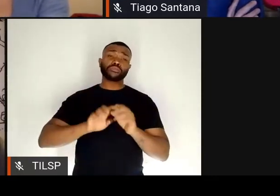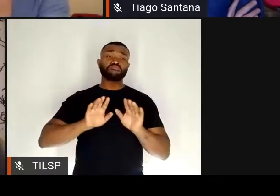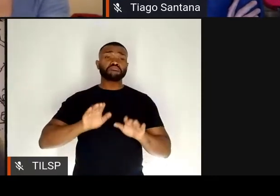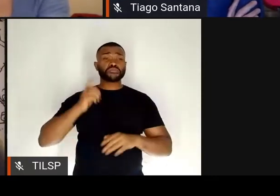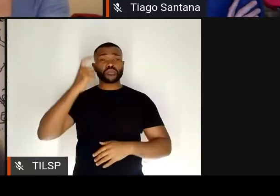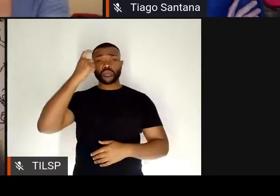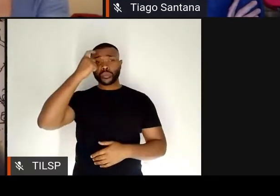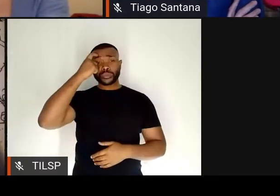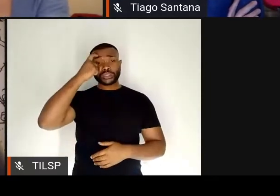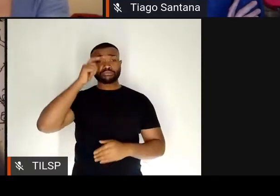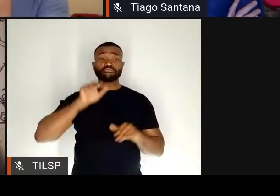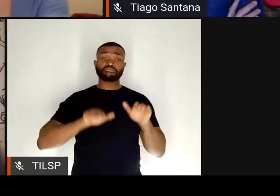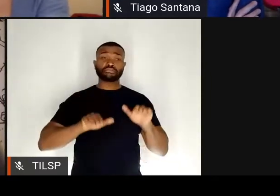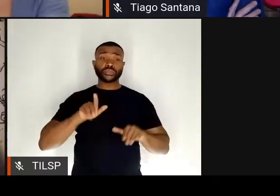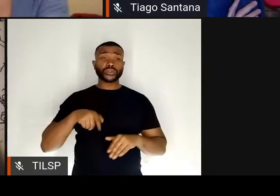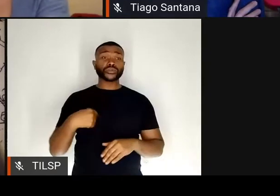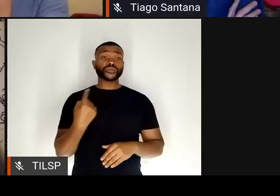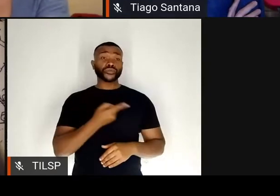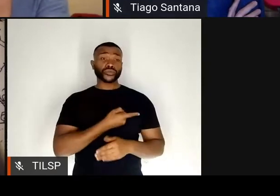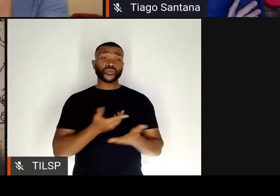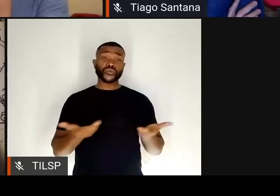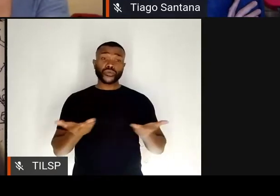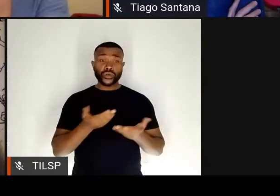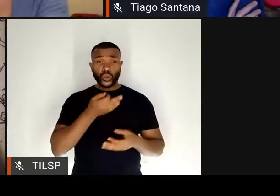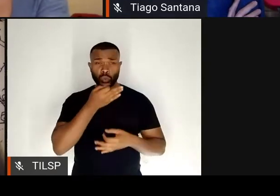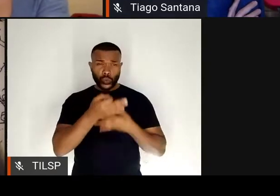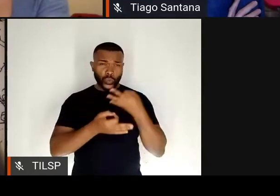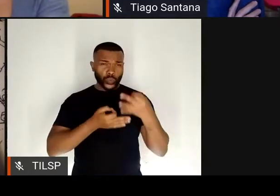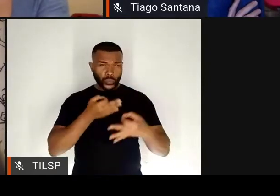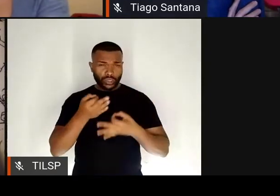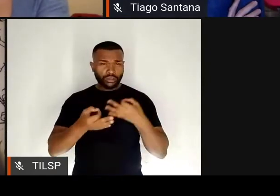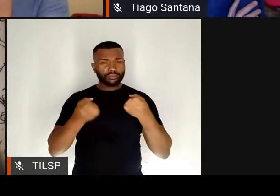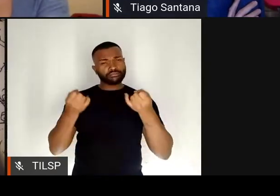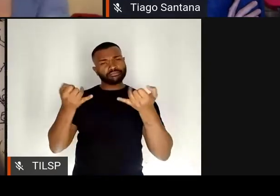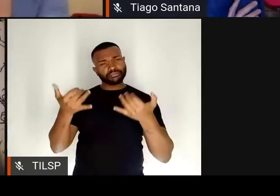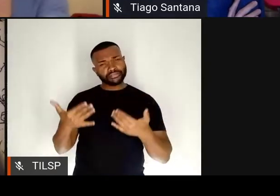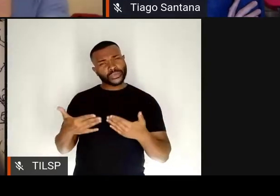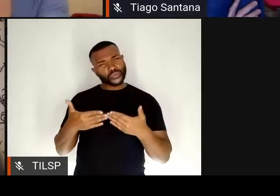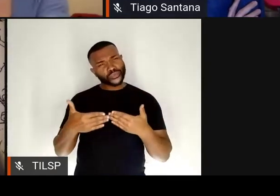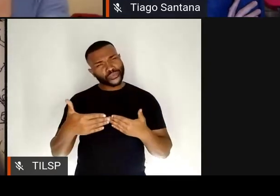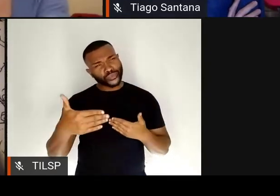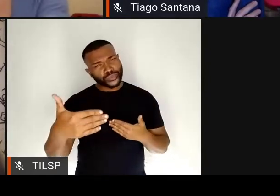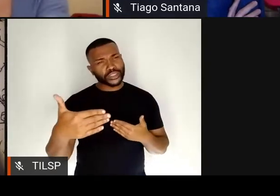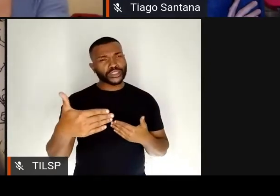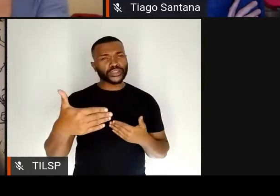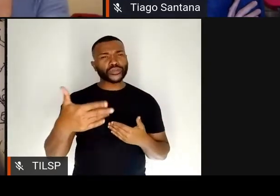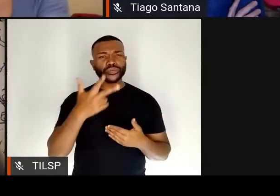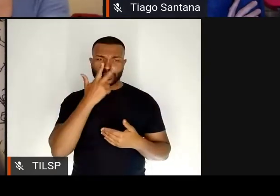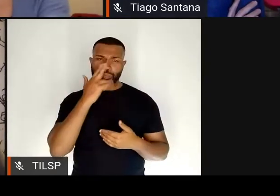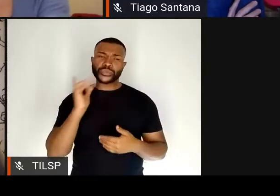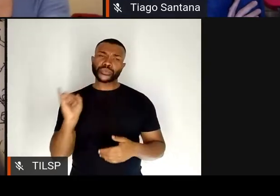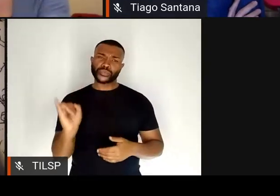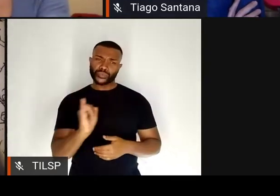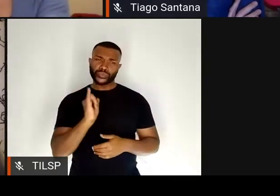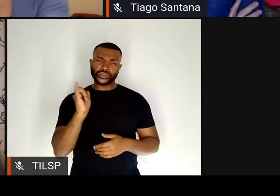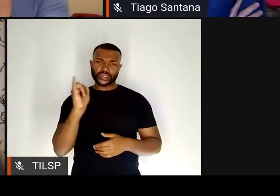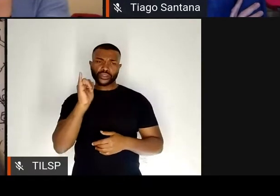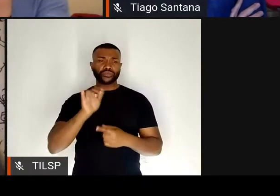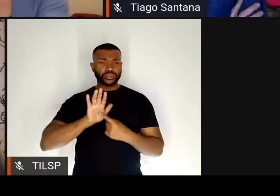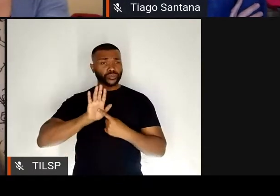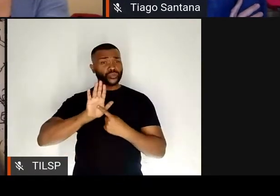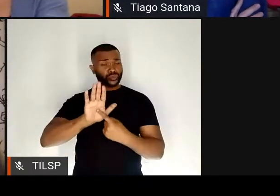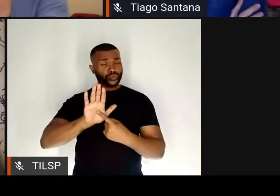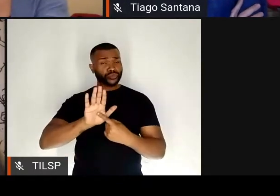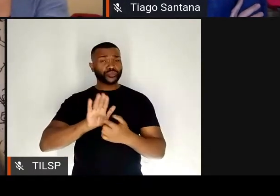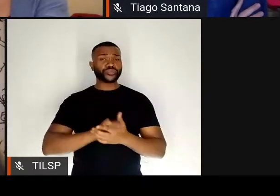em talvez a gente agora comentar um pouco essa sua colocação inicial, né, que eu acho que seria importante, até onde você trouxe ela.